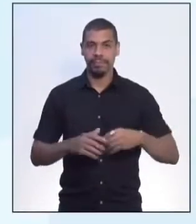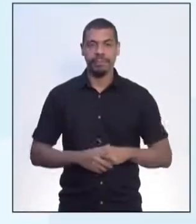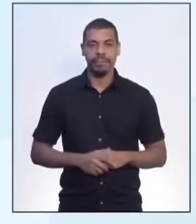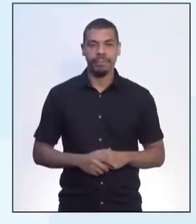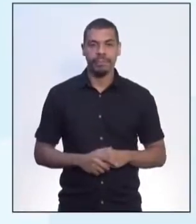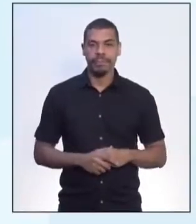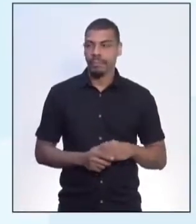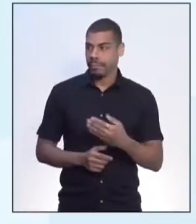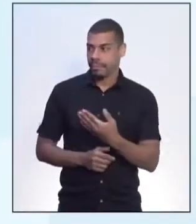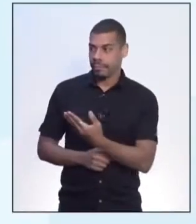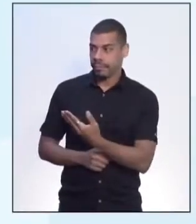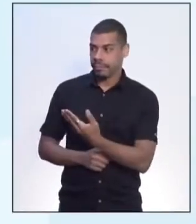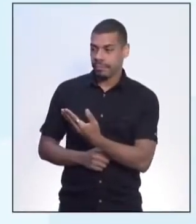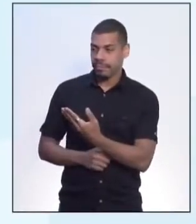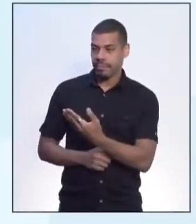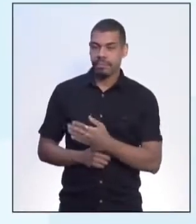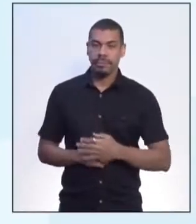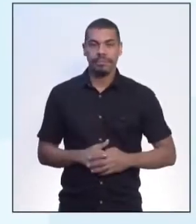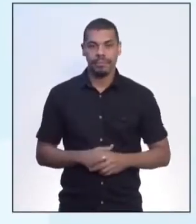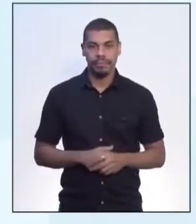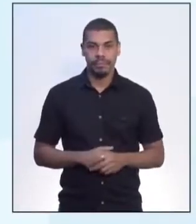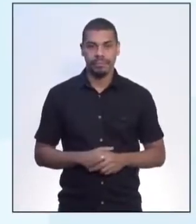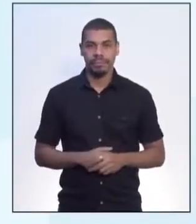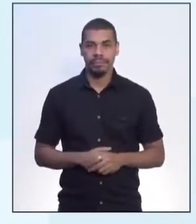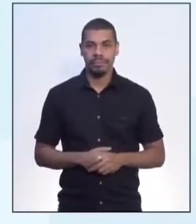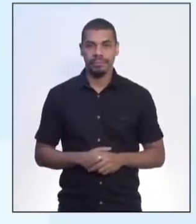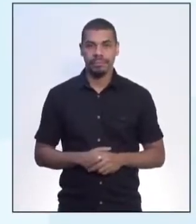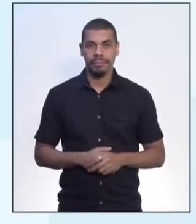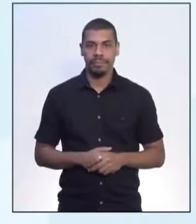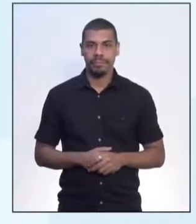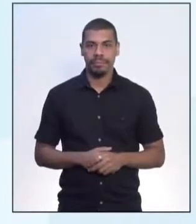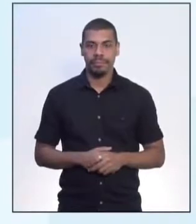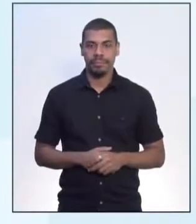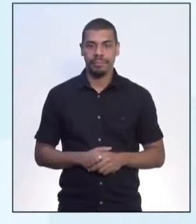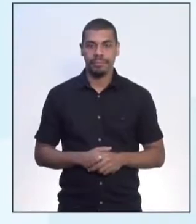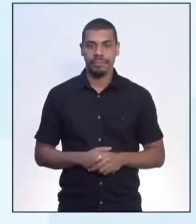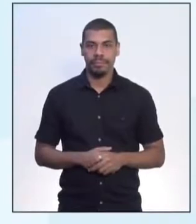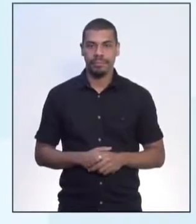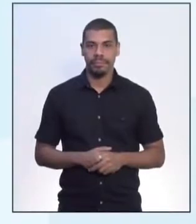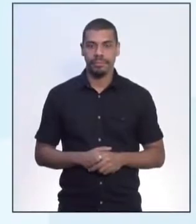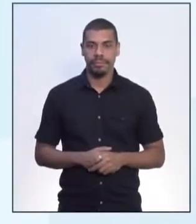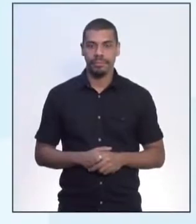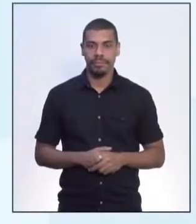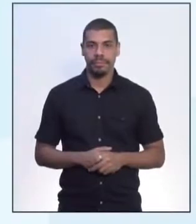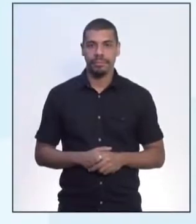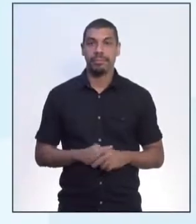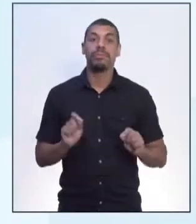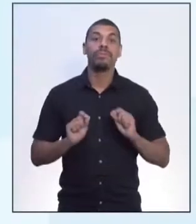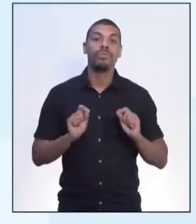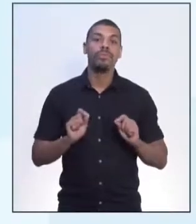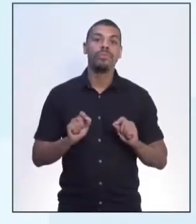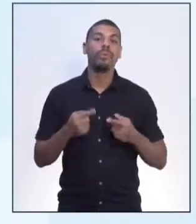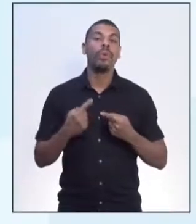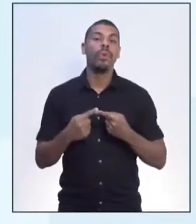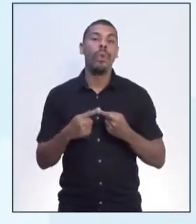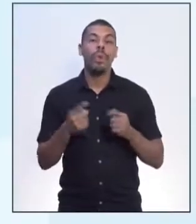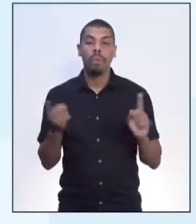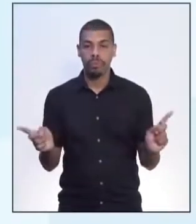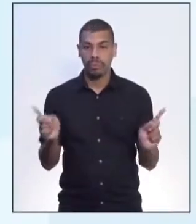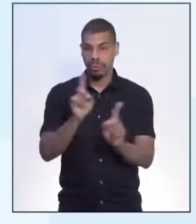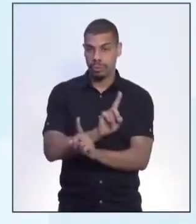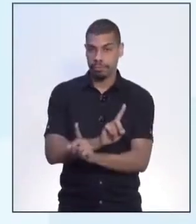meat and salad. E eu tenho a segunda oração, I don't like salad so much. Eu tenho que usar um link word de